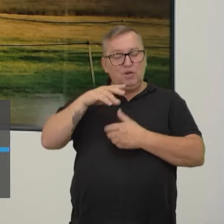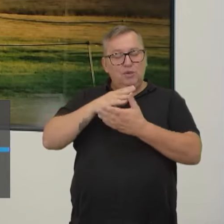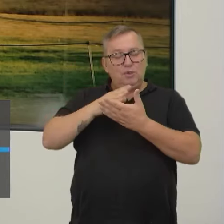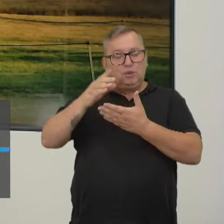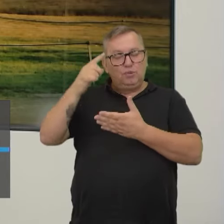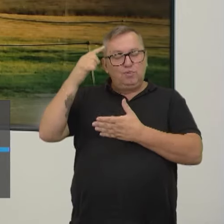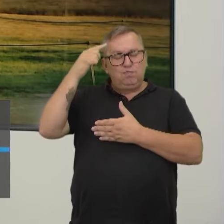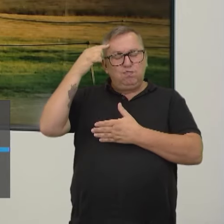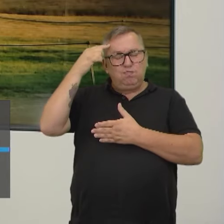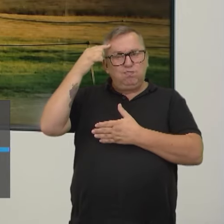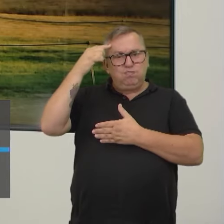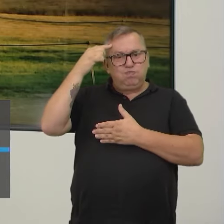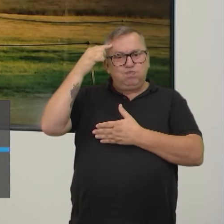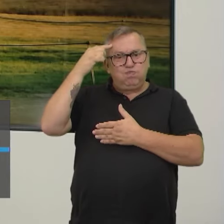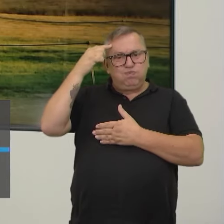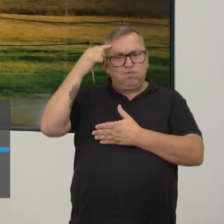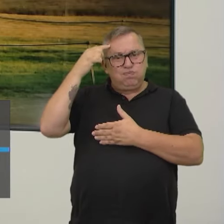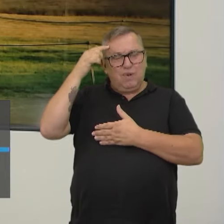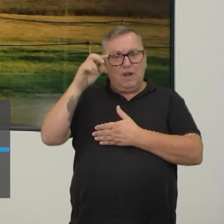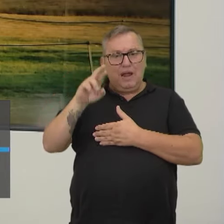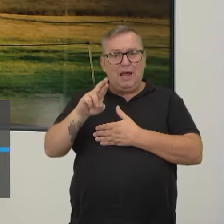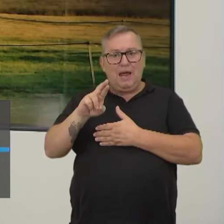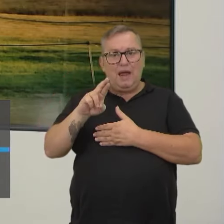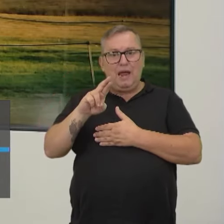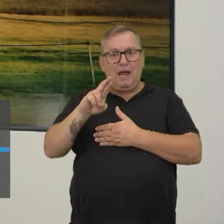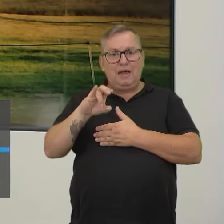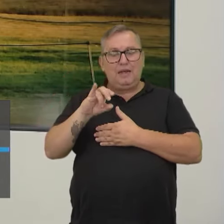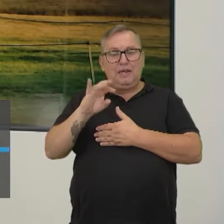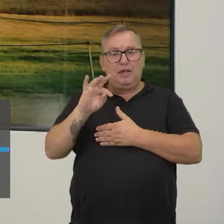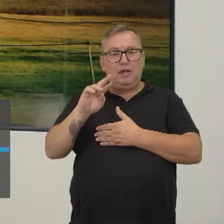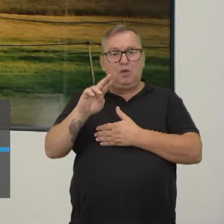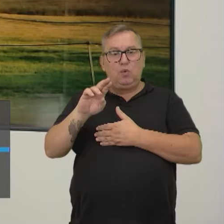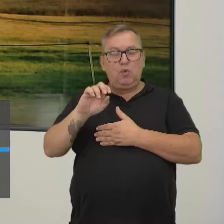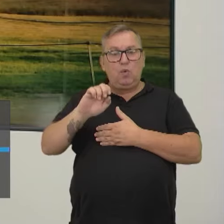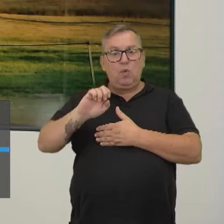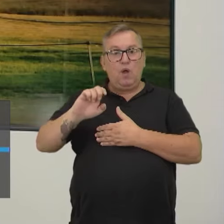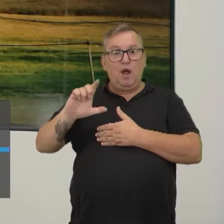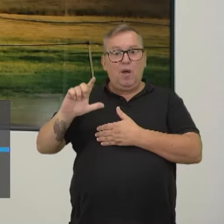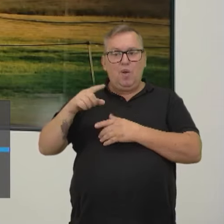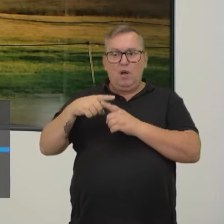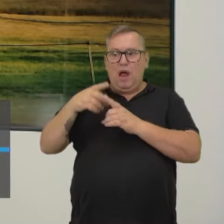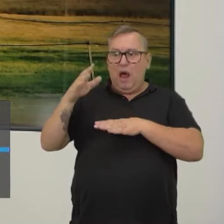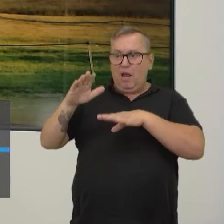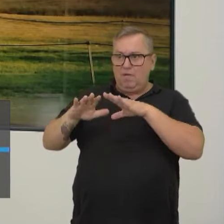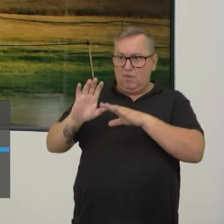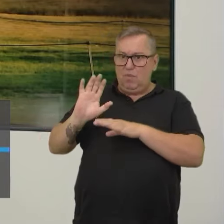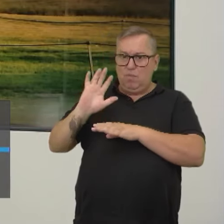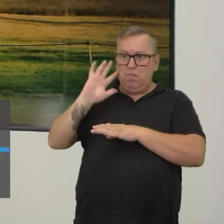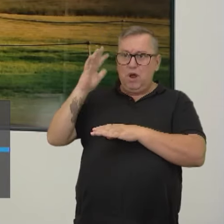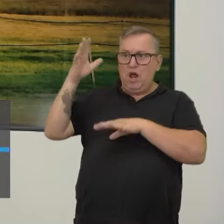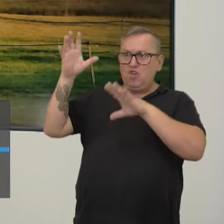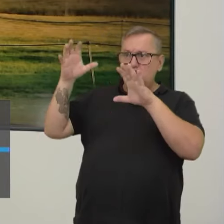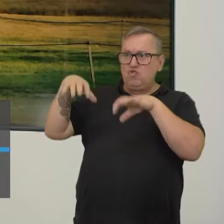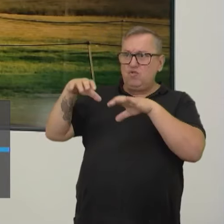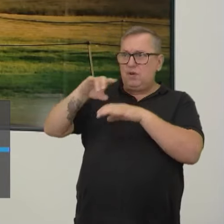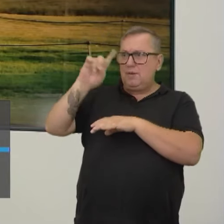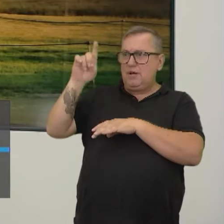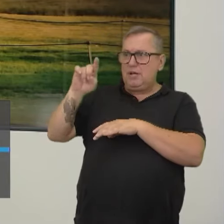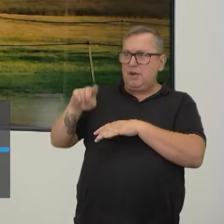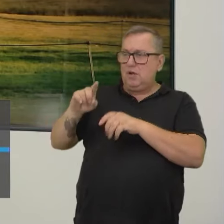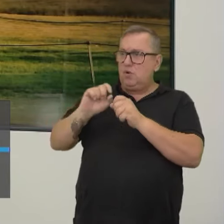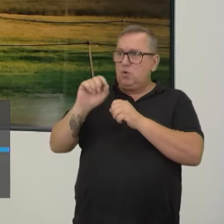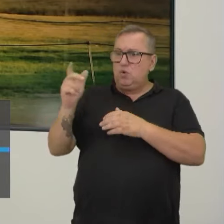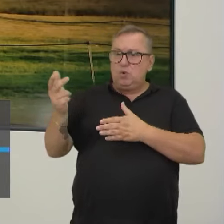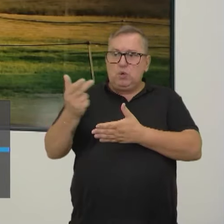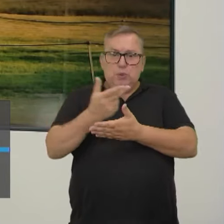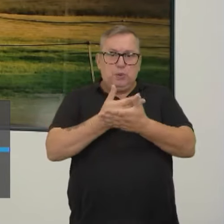pensamento ritual, que alguns povos, para explicar fenômenos da natureza, eles representavam